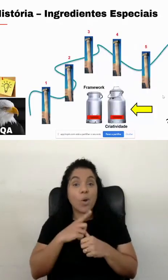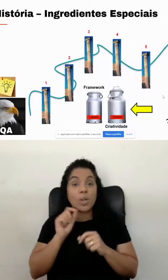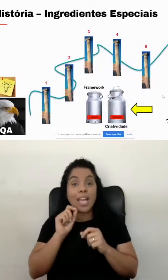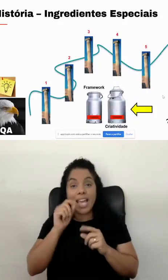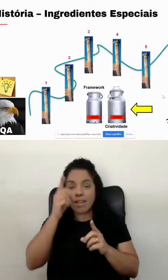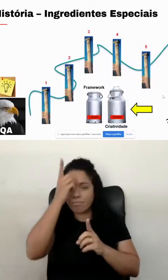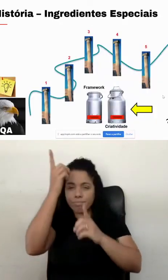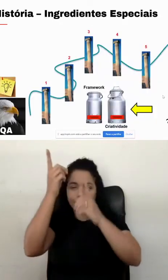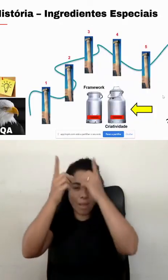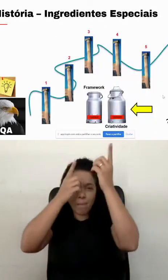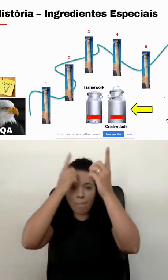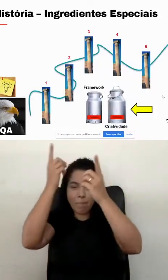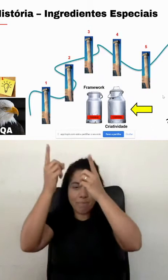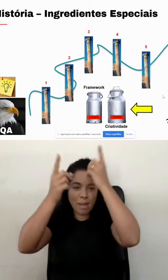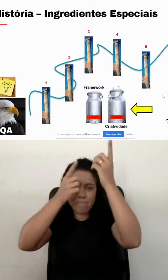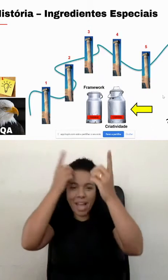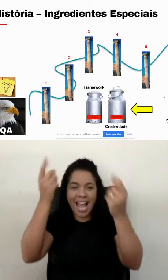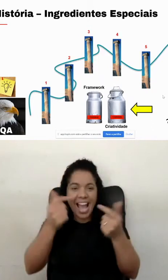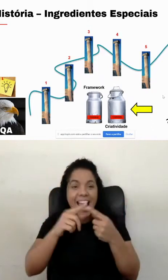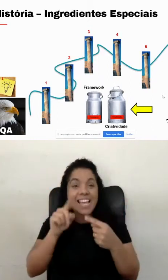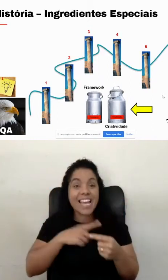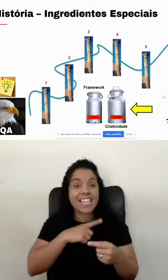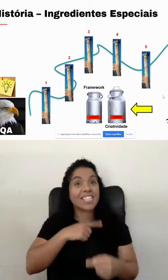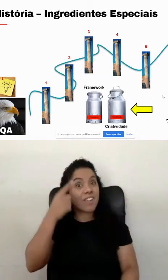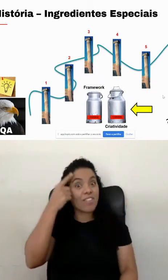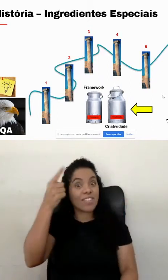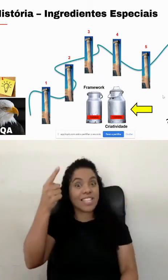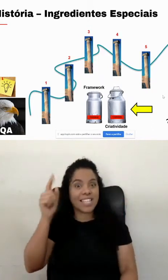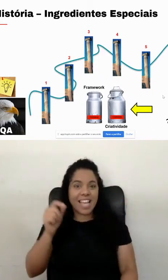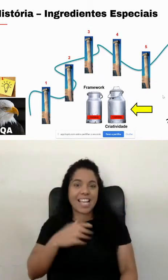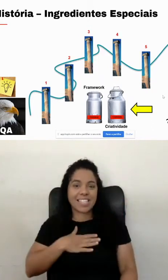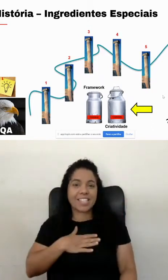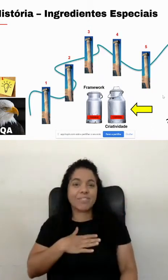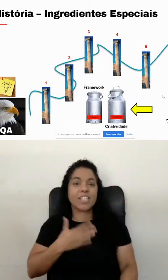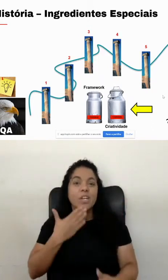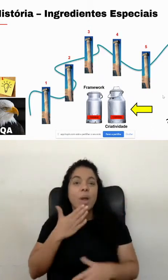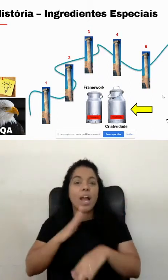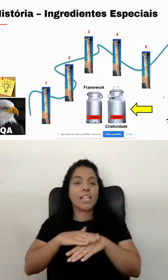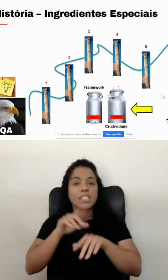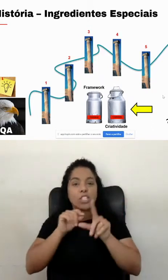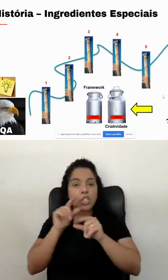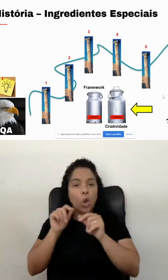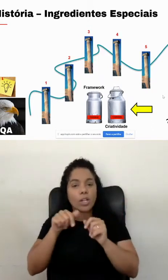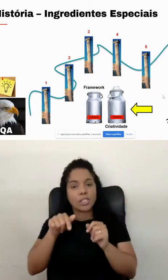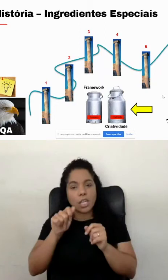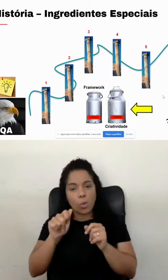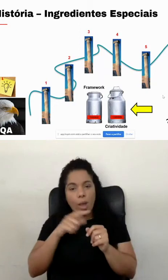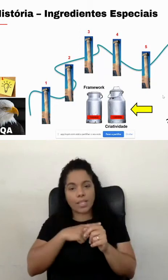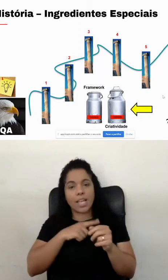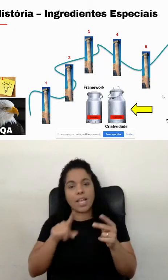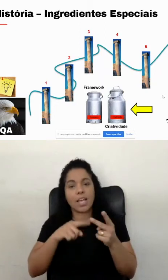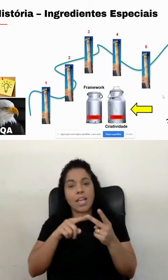criatividade, e nós vamos falar dela, que das escolhas que o QA faz, do referencial que a